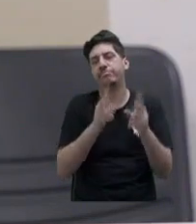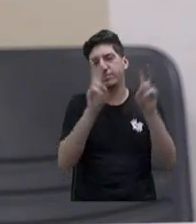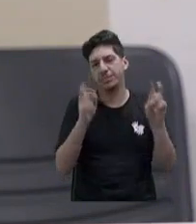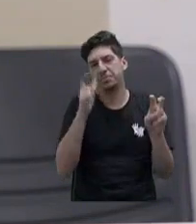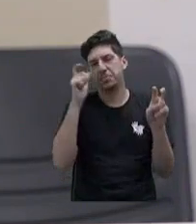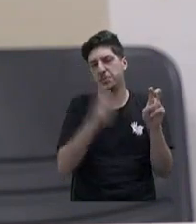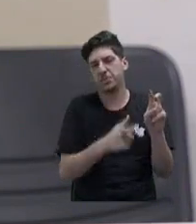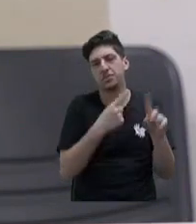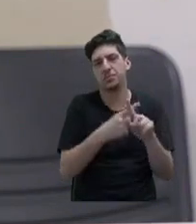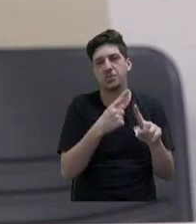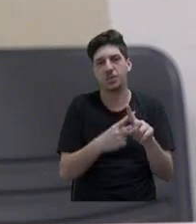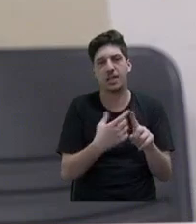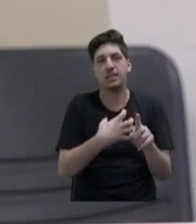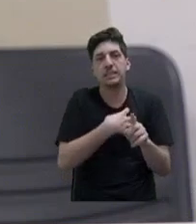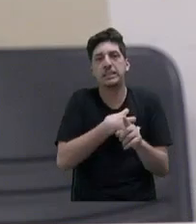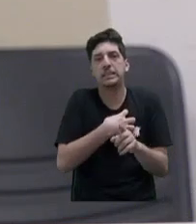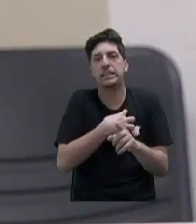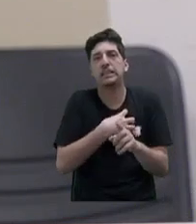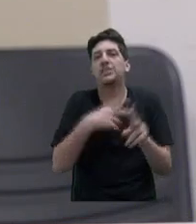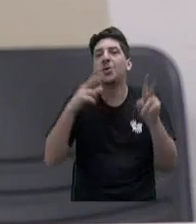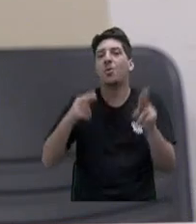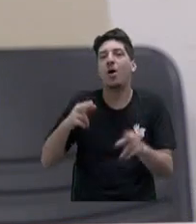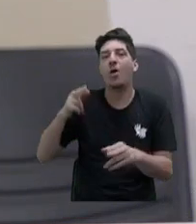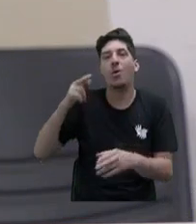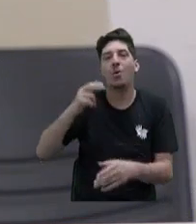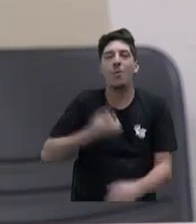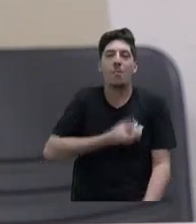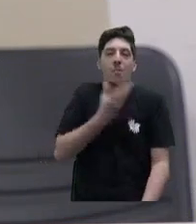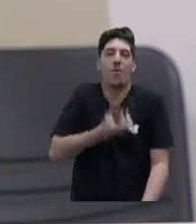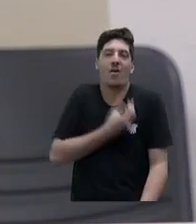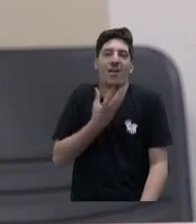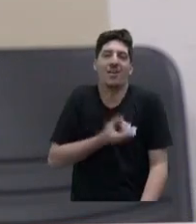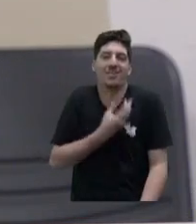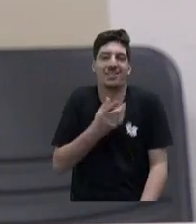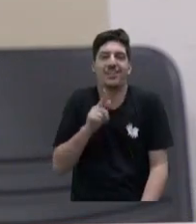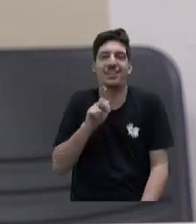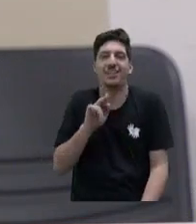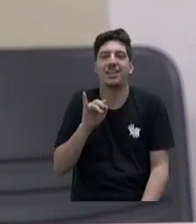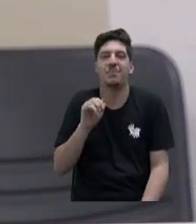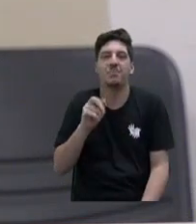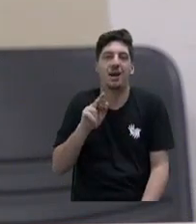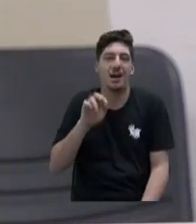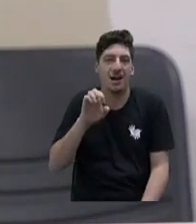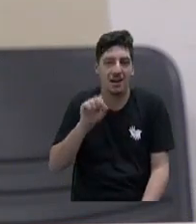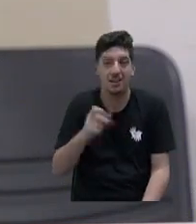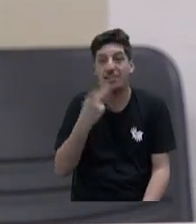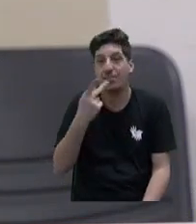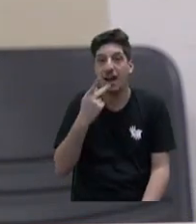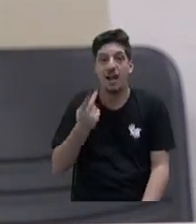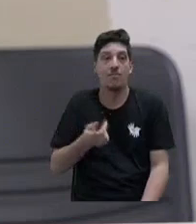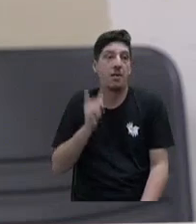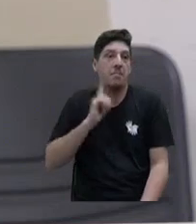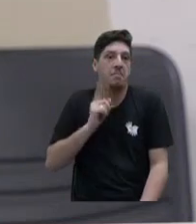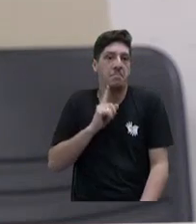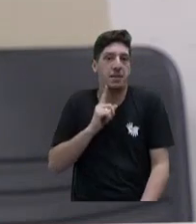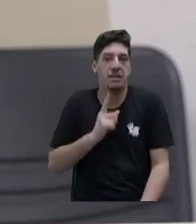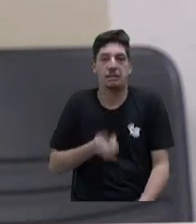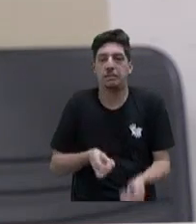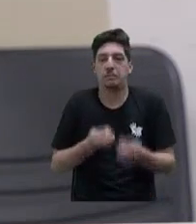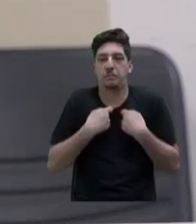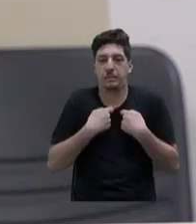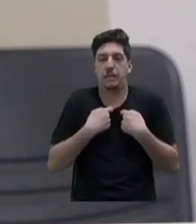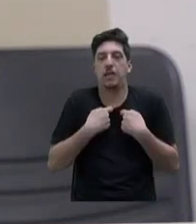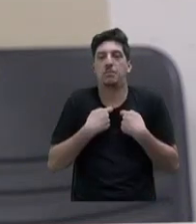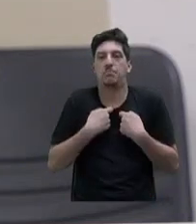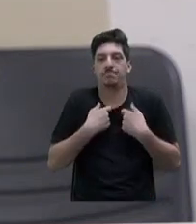esse estado de espírito que Guimarães Rosa falava, Minas é um estado de espírito. E aprendo muito de